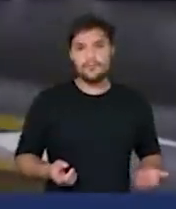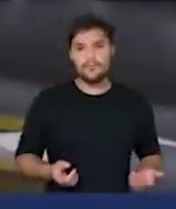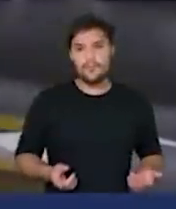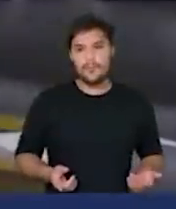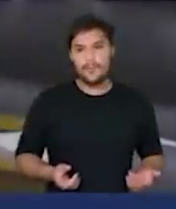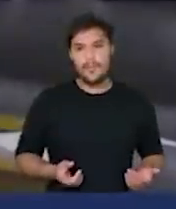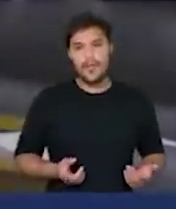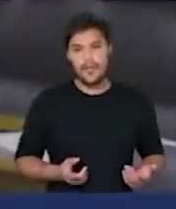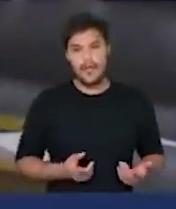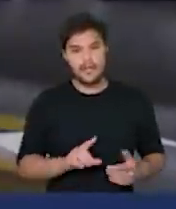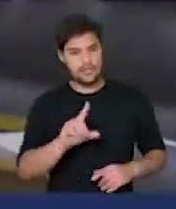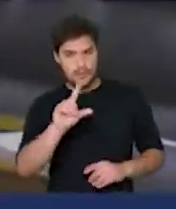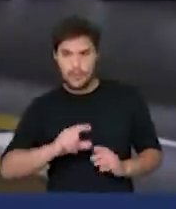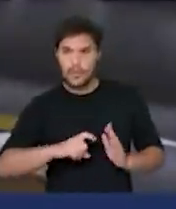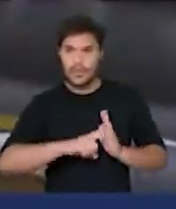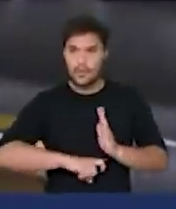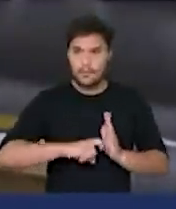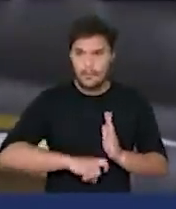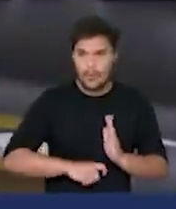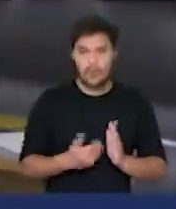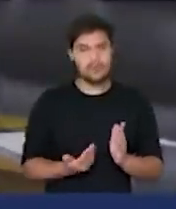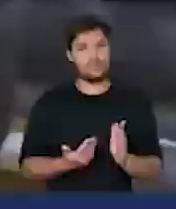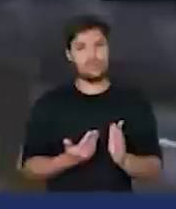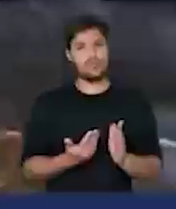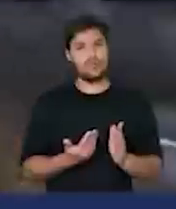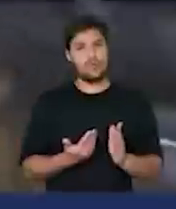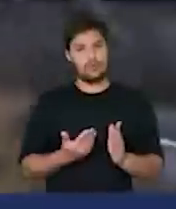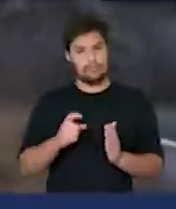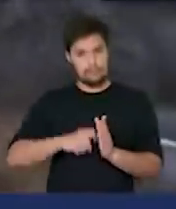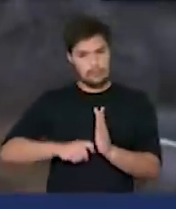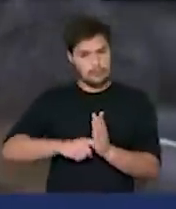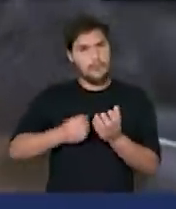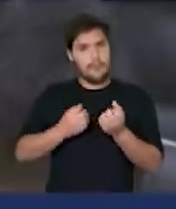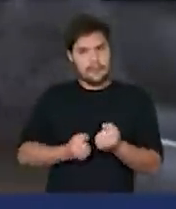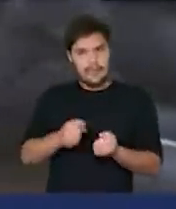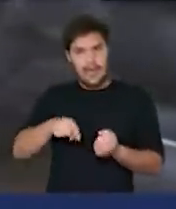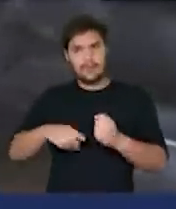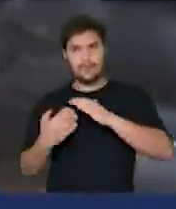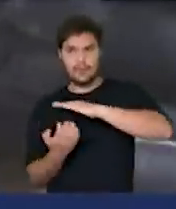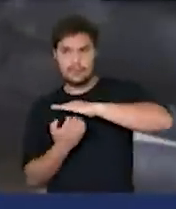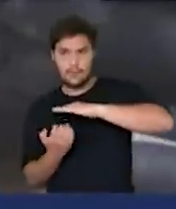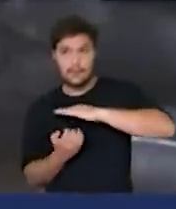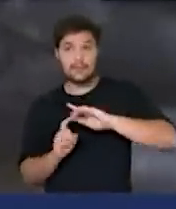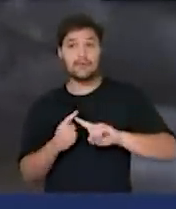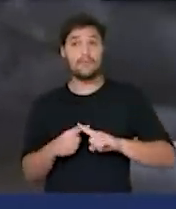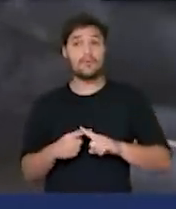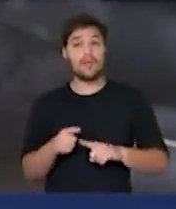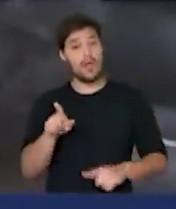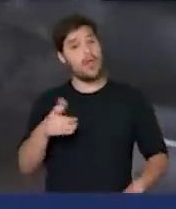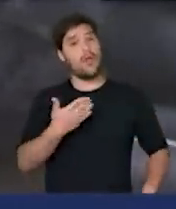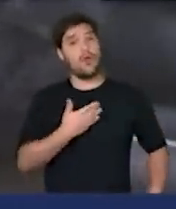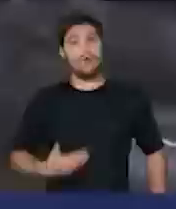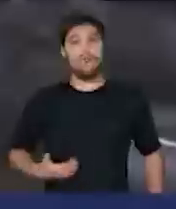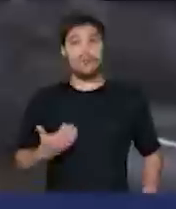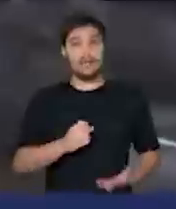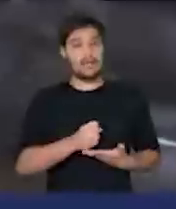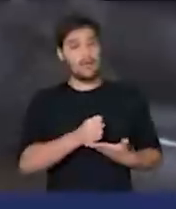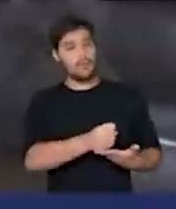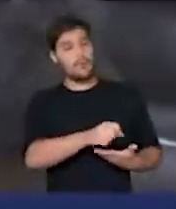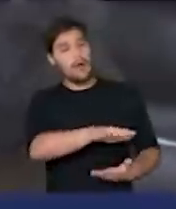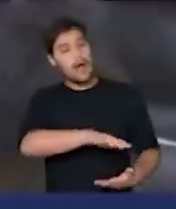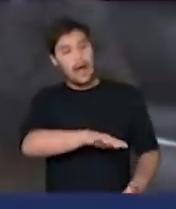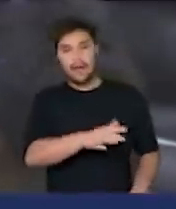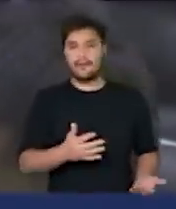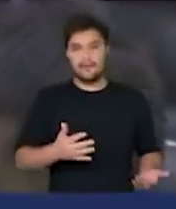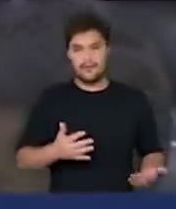quantidade de impostos, diminuir o quanto se paga de tributação dessas empresas, simplesmente porque o governo quer dar um privilégio setorial e mais,